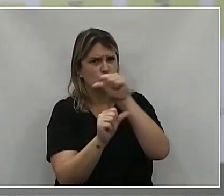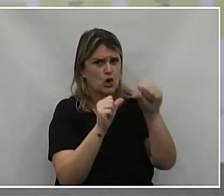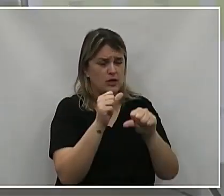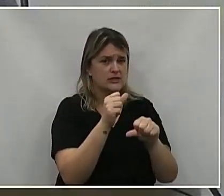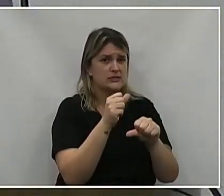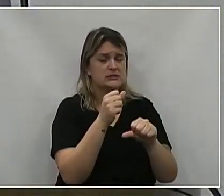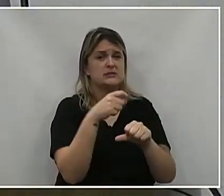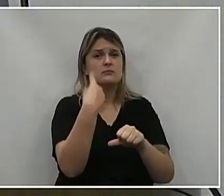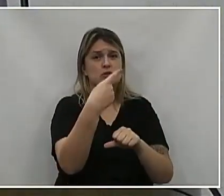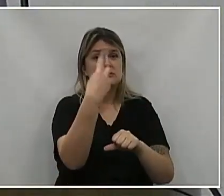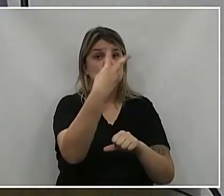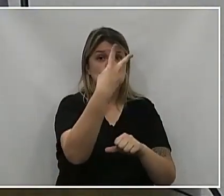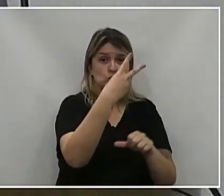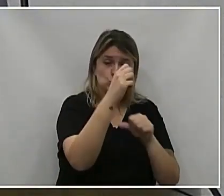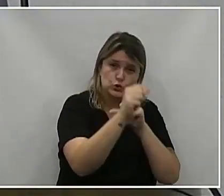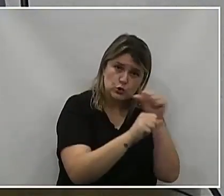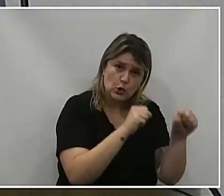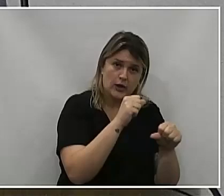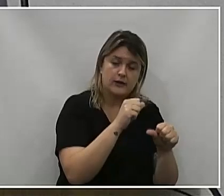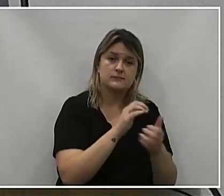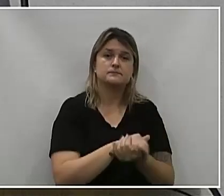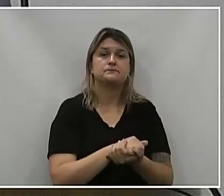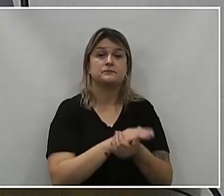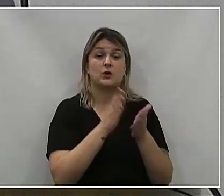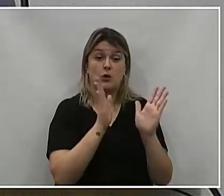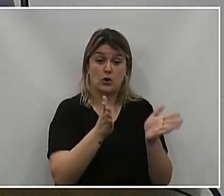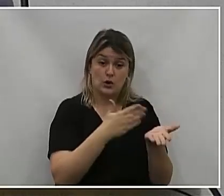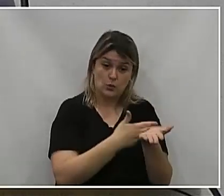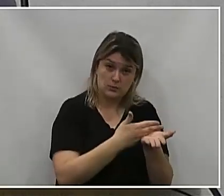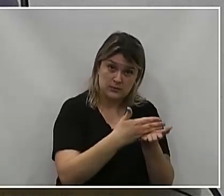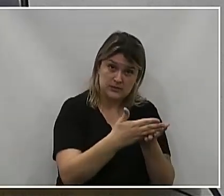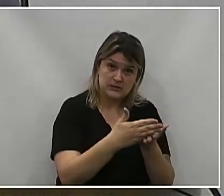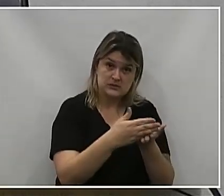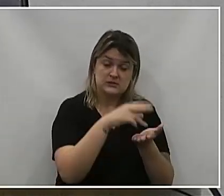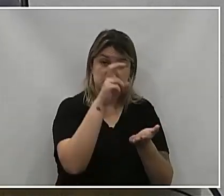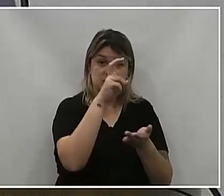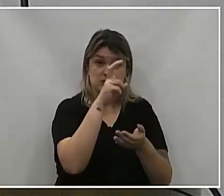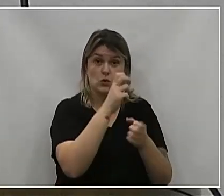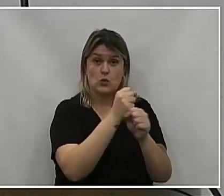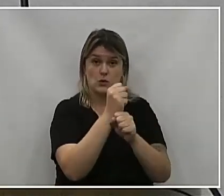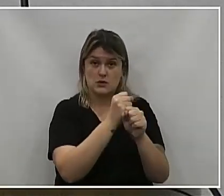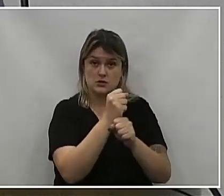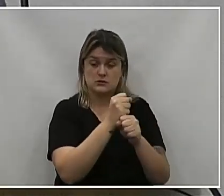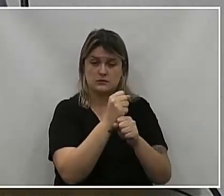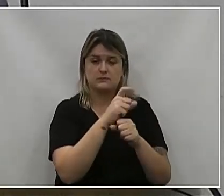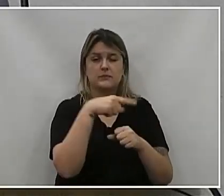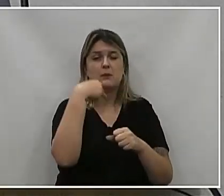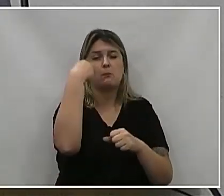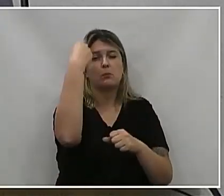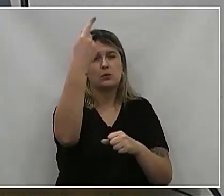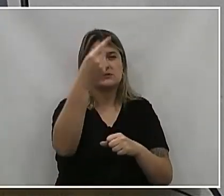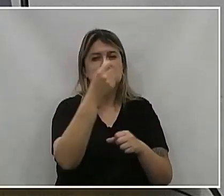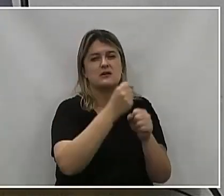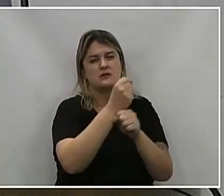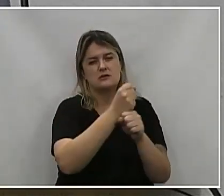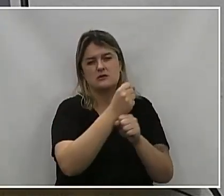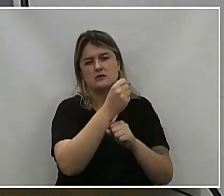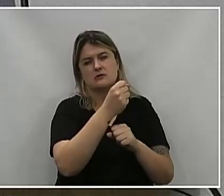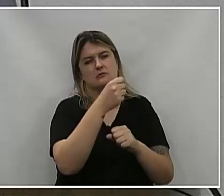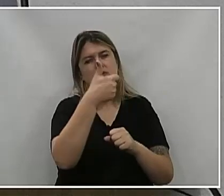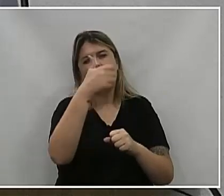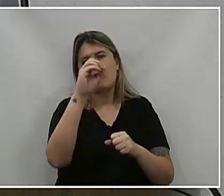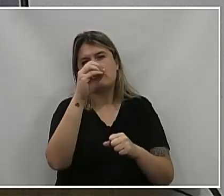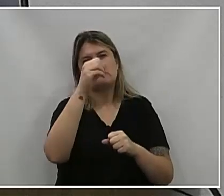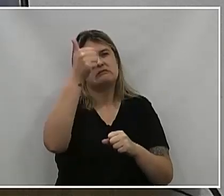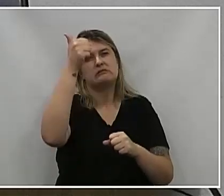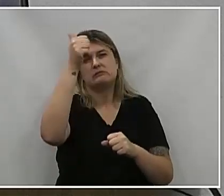segunda troca daqui a um período. Então, faria uma troca inicial dentro dos 5 primeiros anos e lá pelo ano 10º,